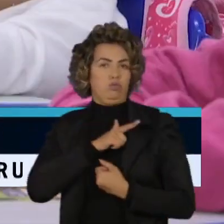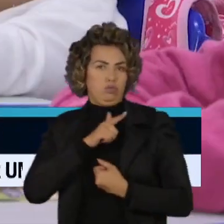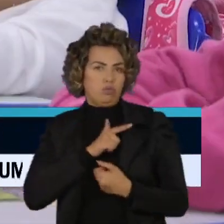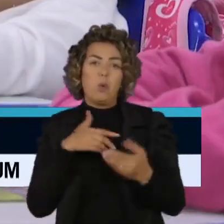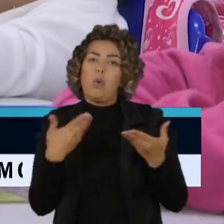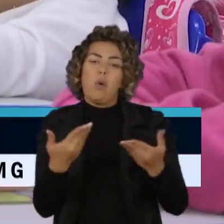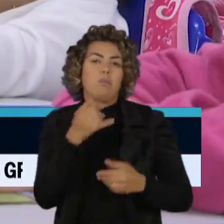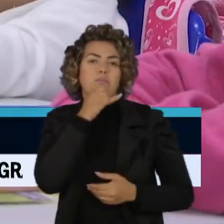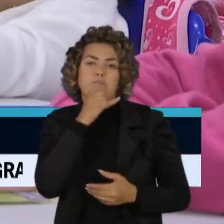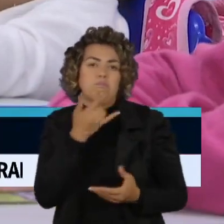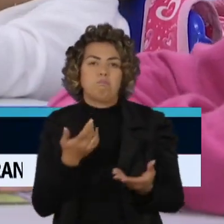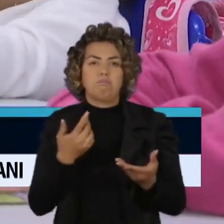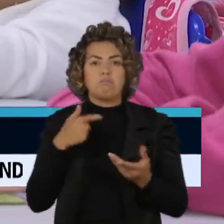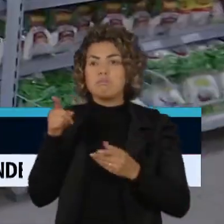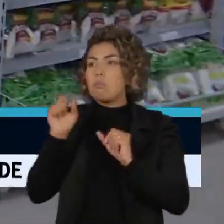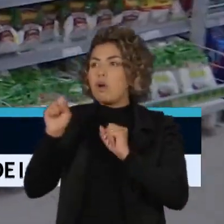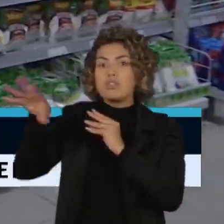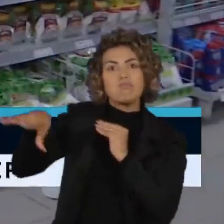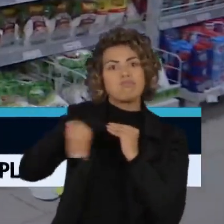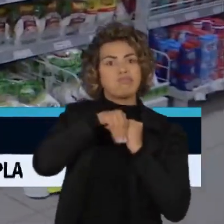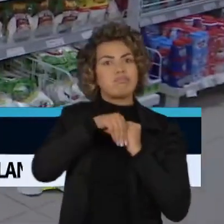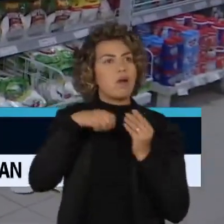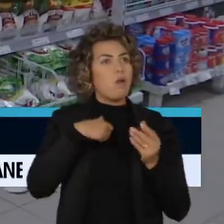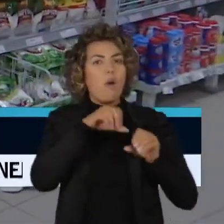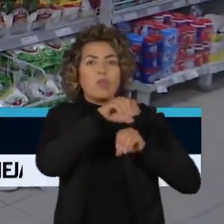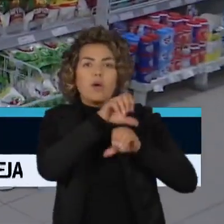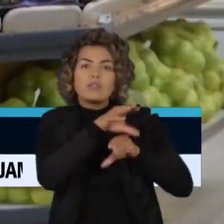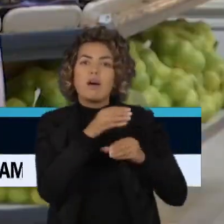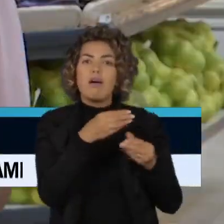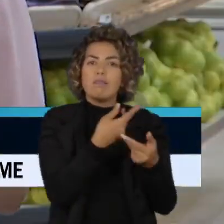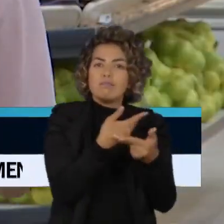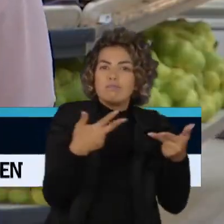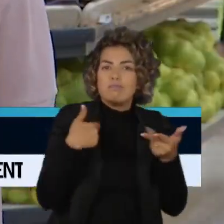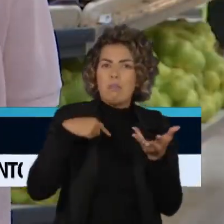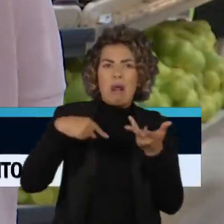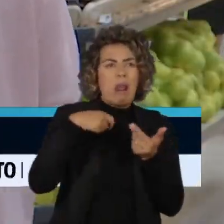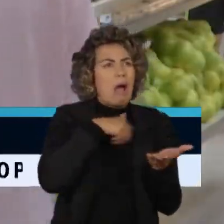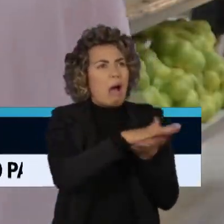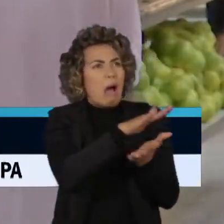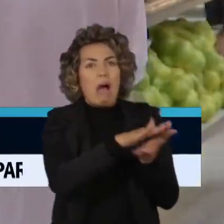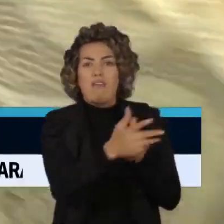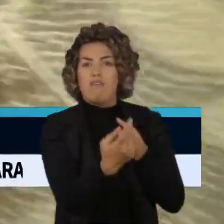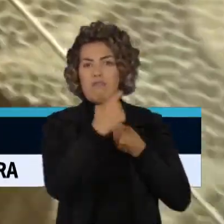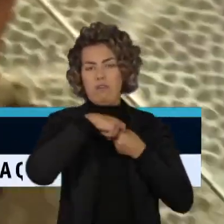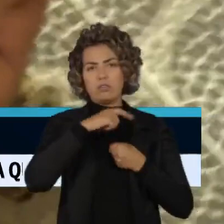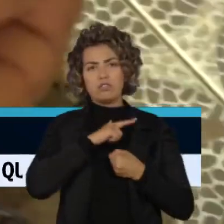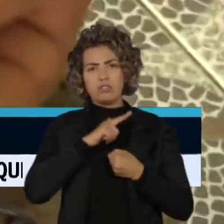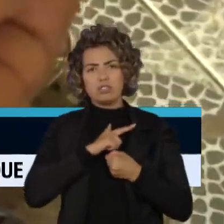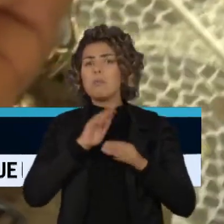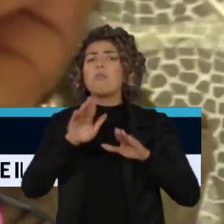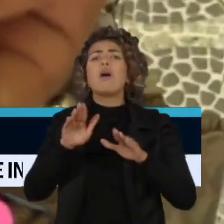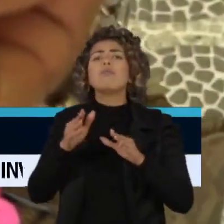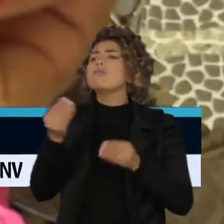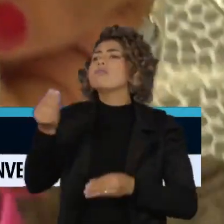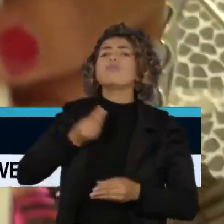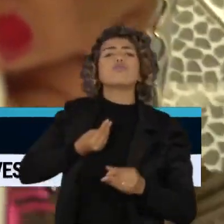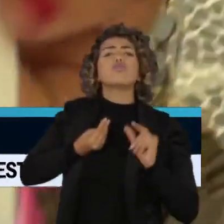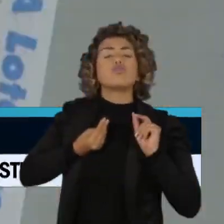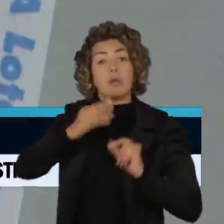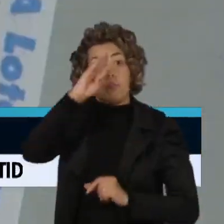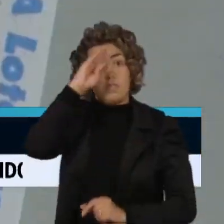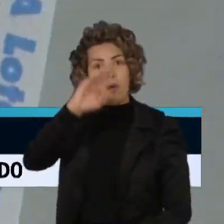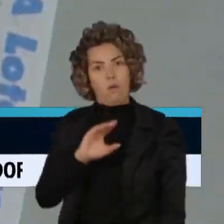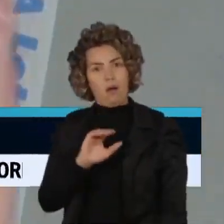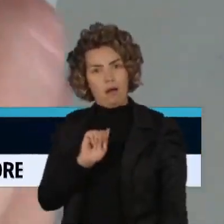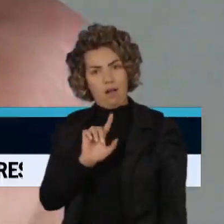serviços como gastos com educação teriam direito a devolução os inscritos no CAD único o cadastro do governo para os